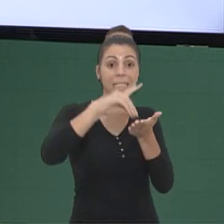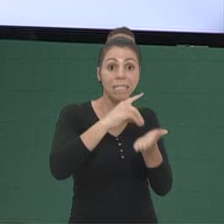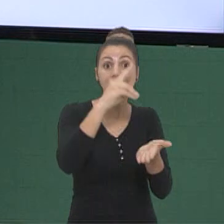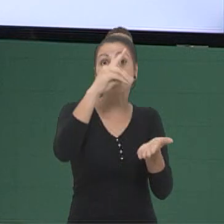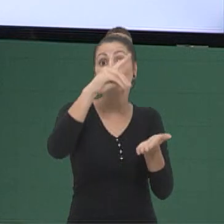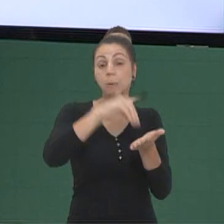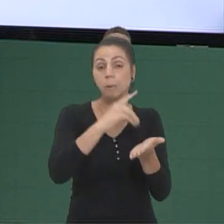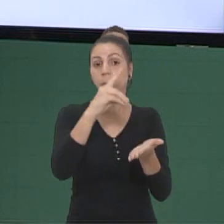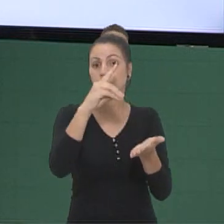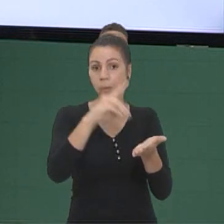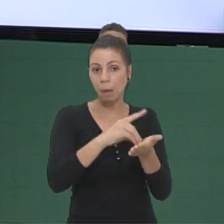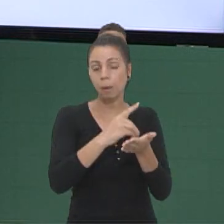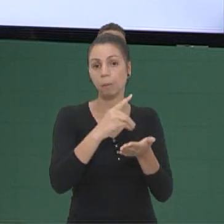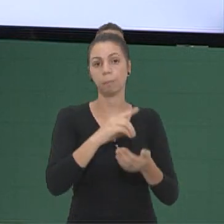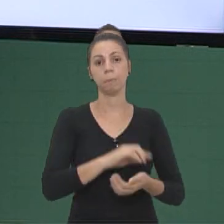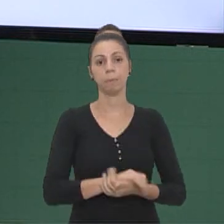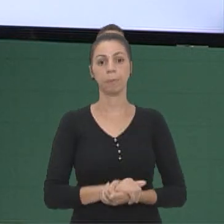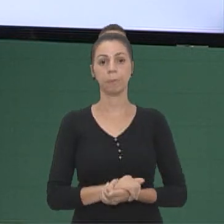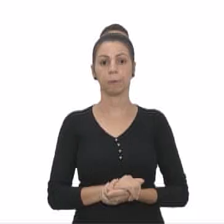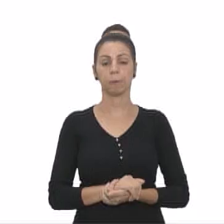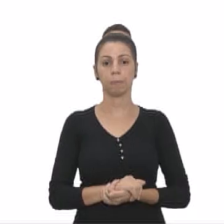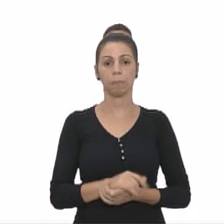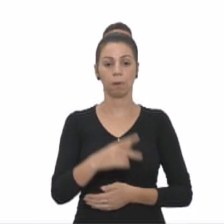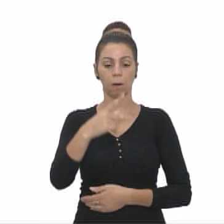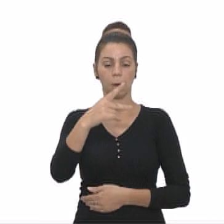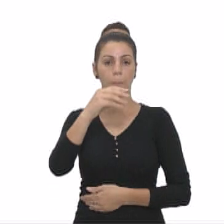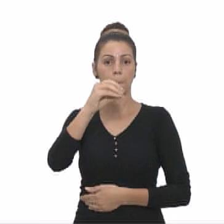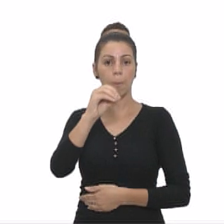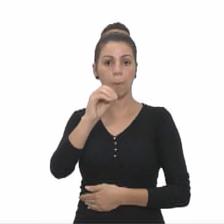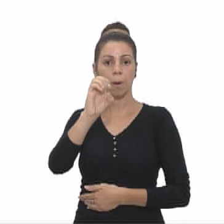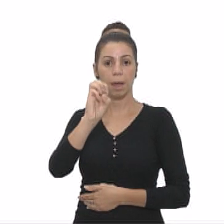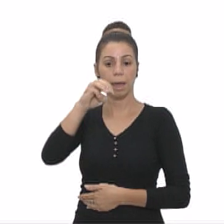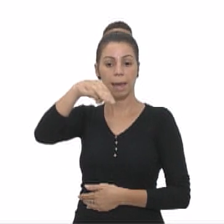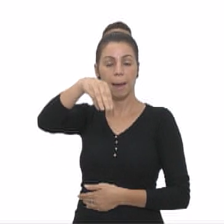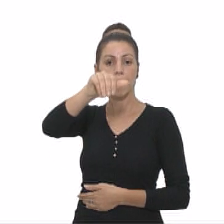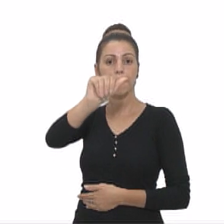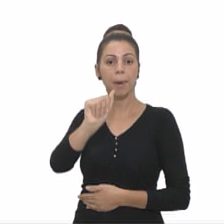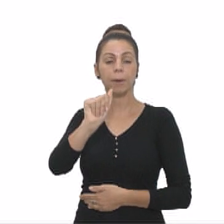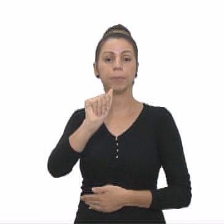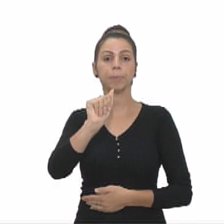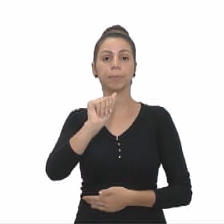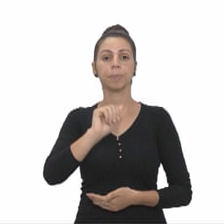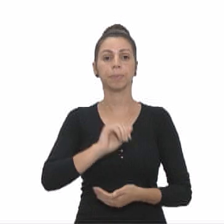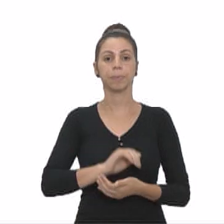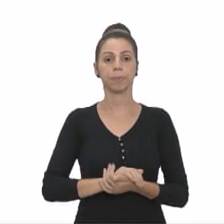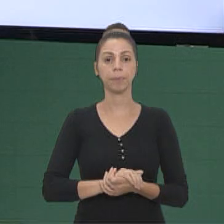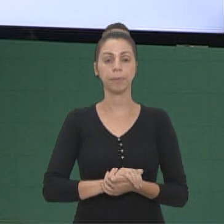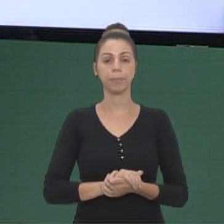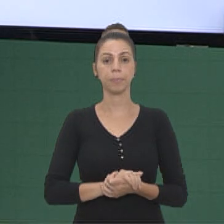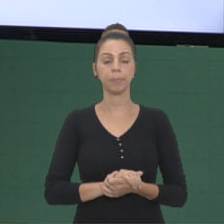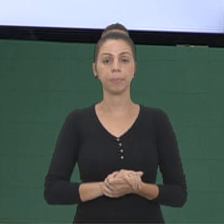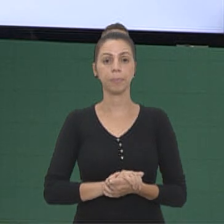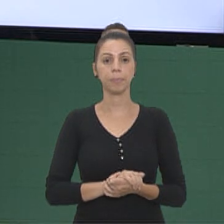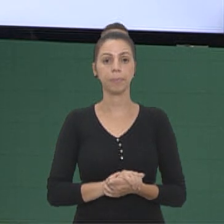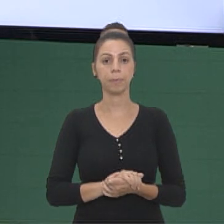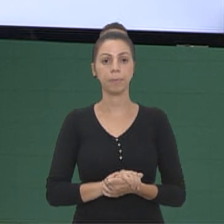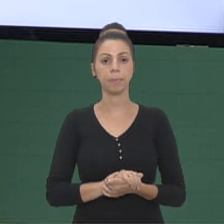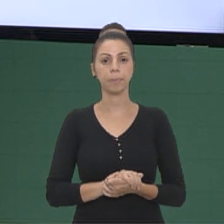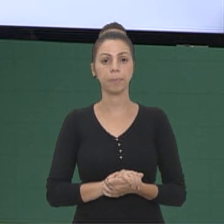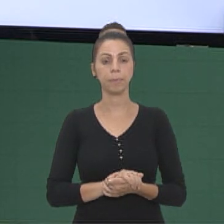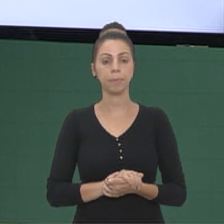do dicionário. Olha o que nós temos. Poema. Obra poética normalmente em verso. Olha que